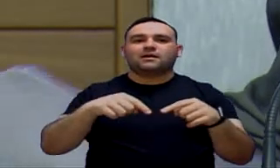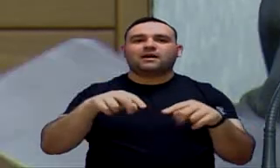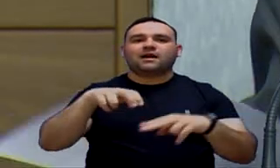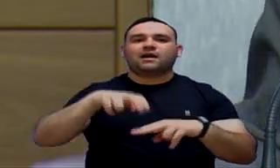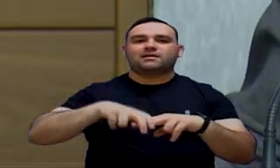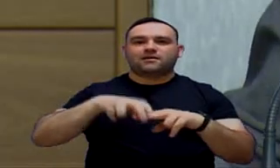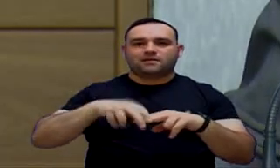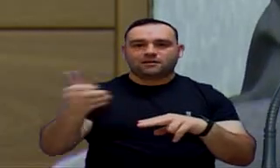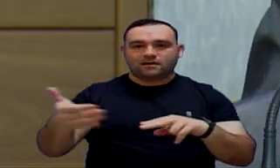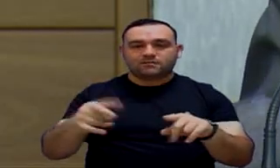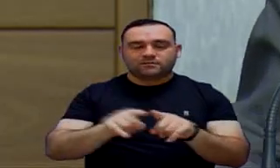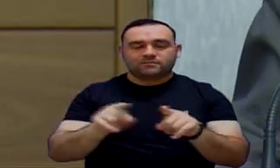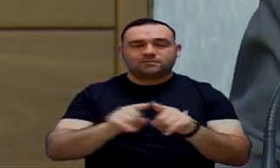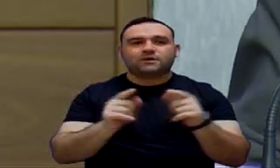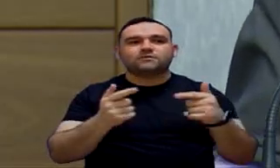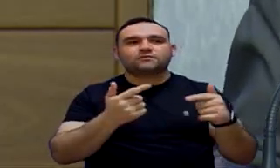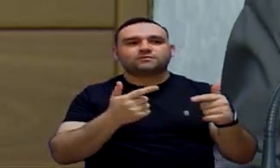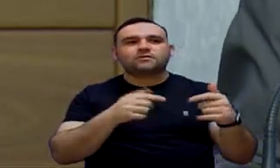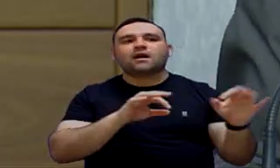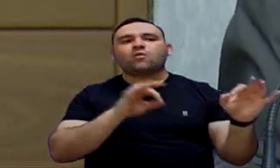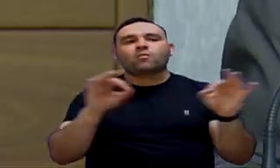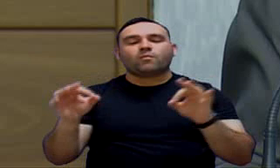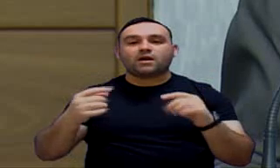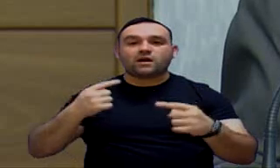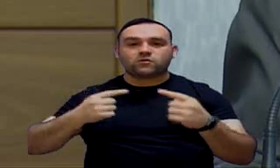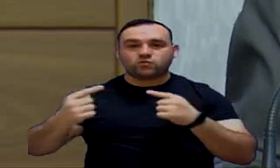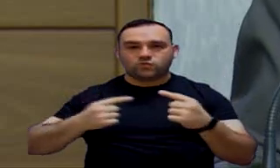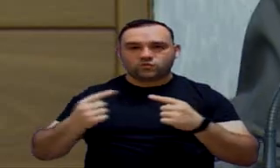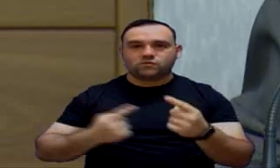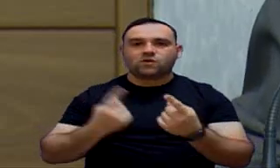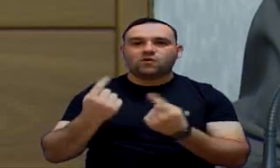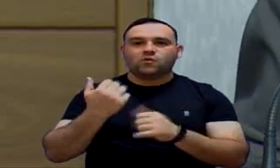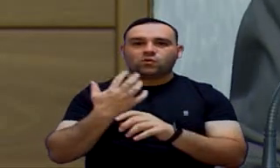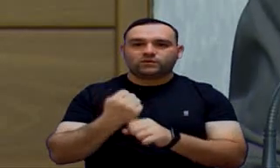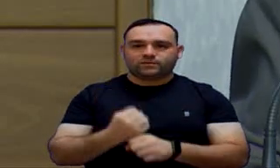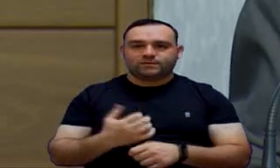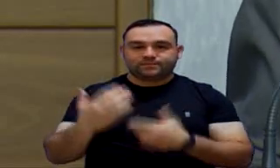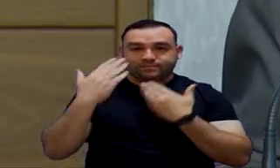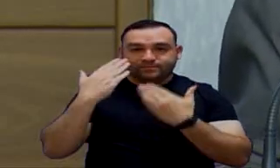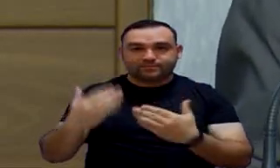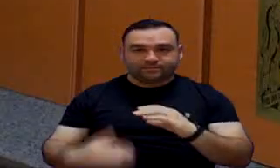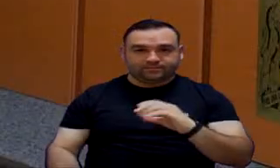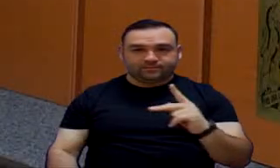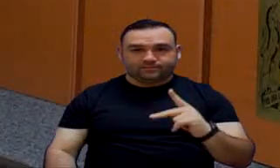na minha cadeira lá e vamos também acompanhando aqui a discussão do orçamento obrigado